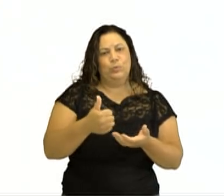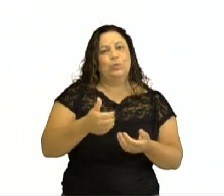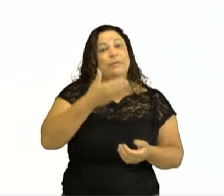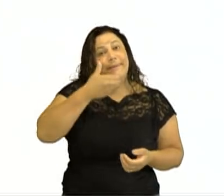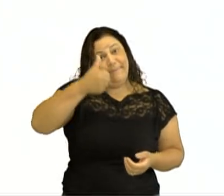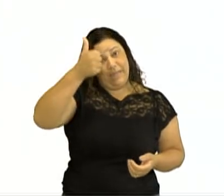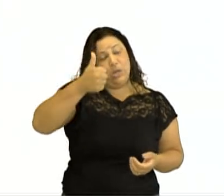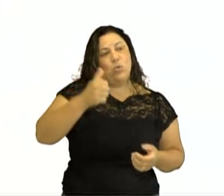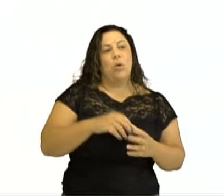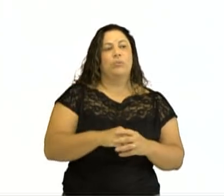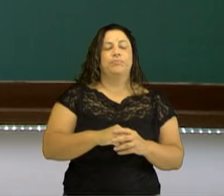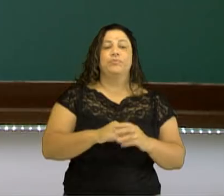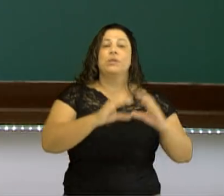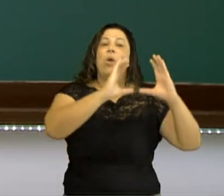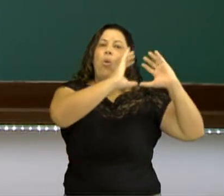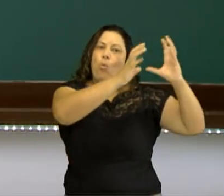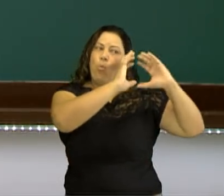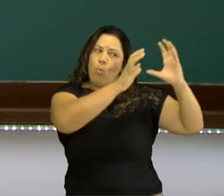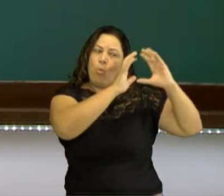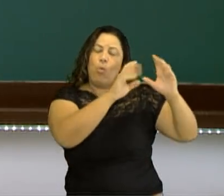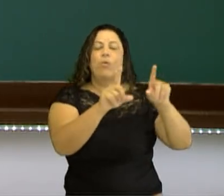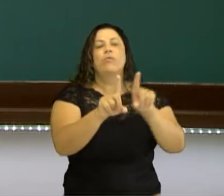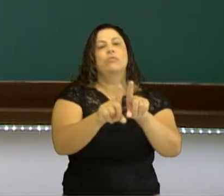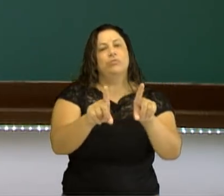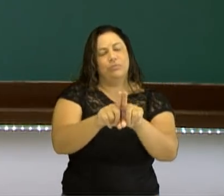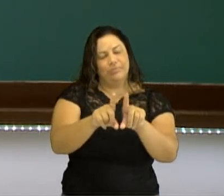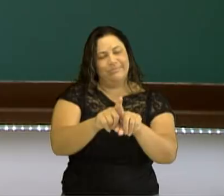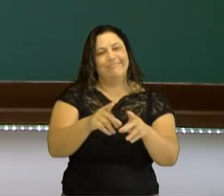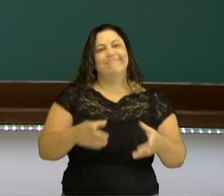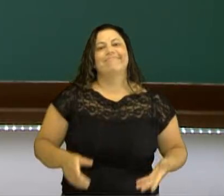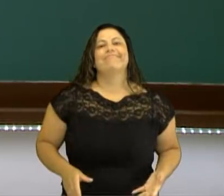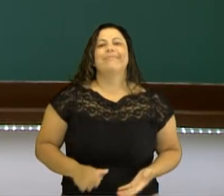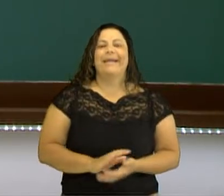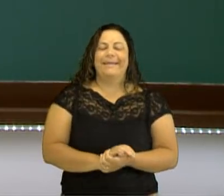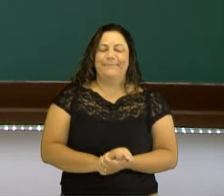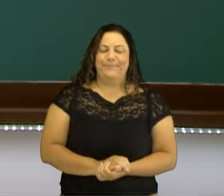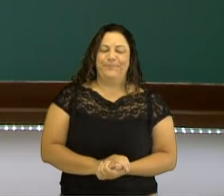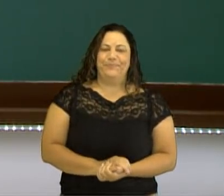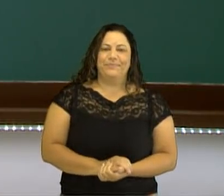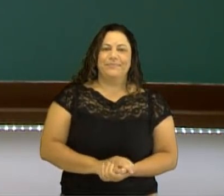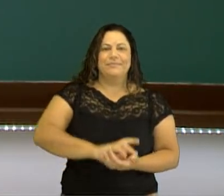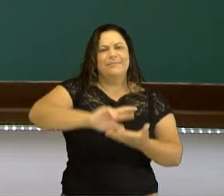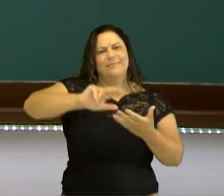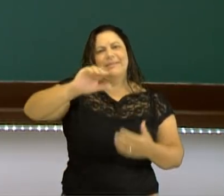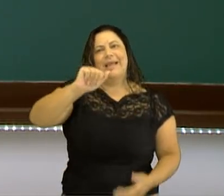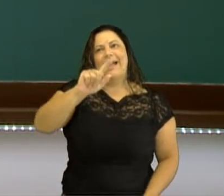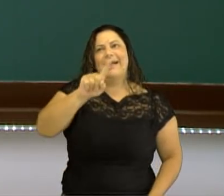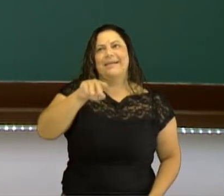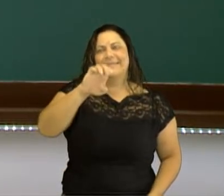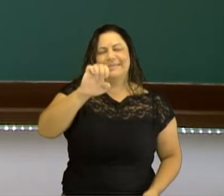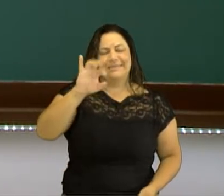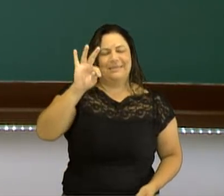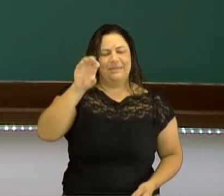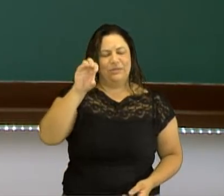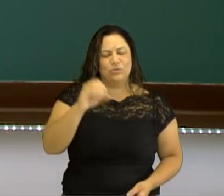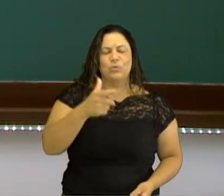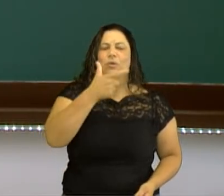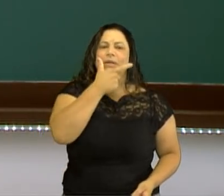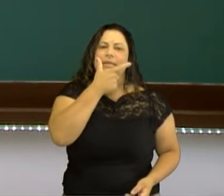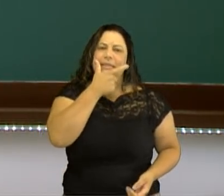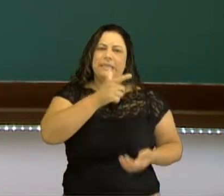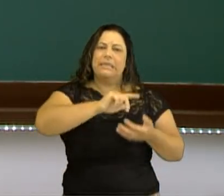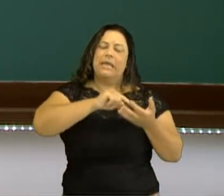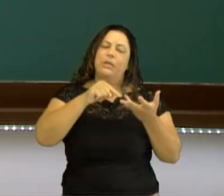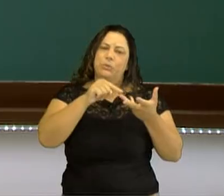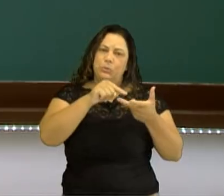O coco não está aqui, mas também entra nessa categoria, tá? Azeitonas, alguns queijos. Quanto às